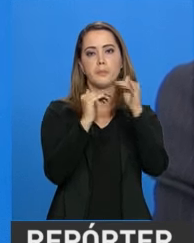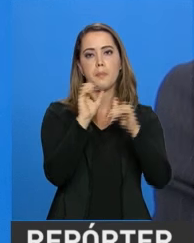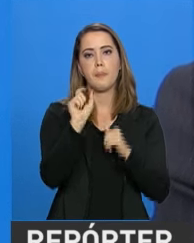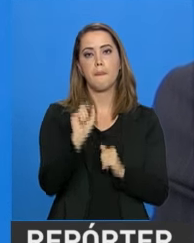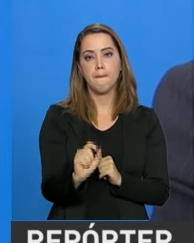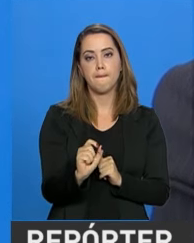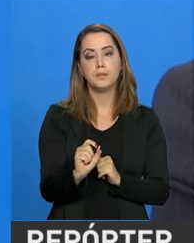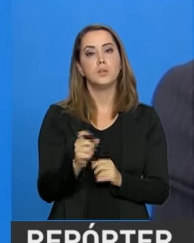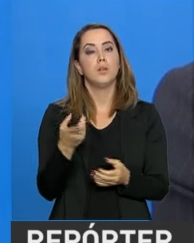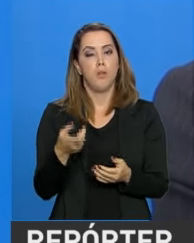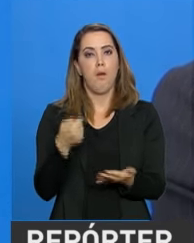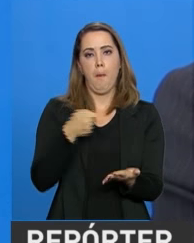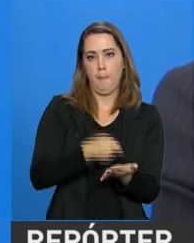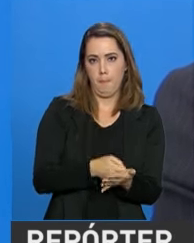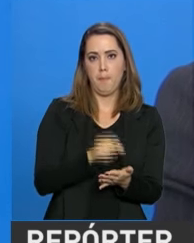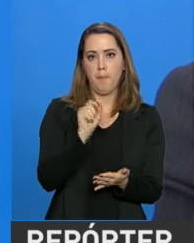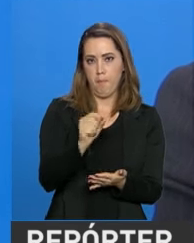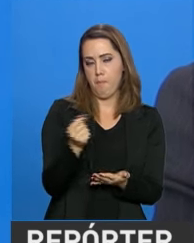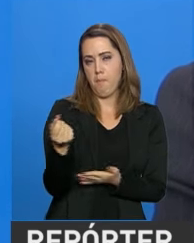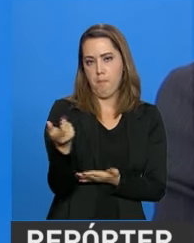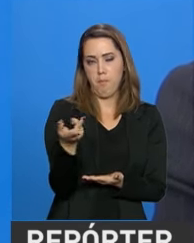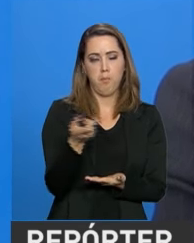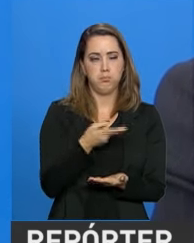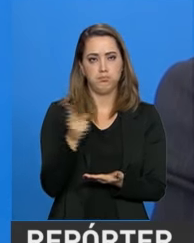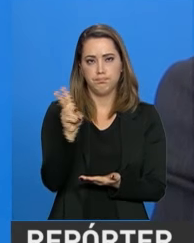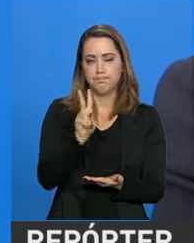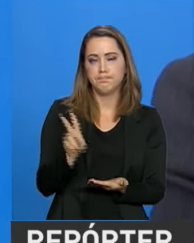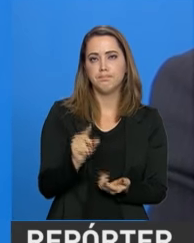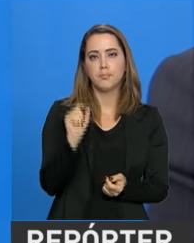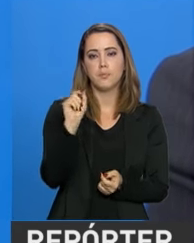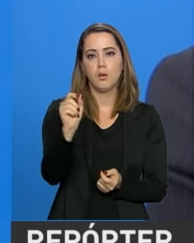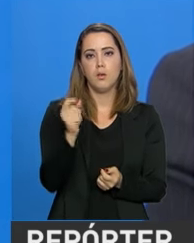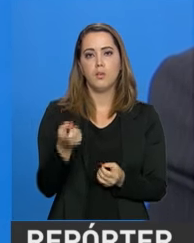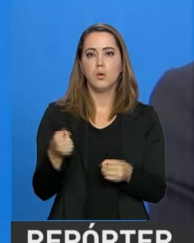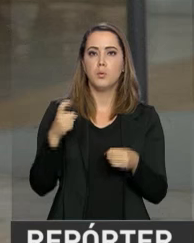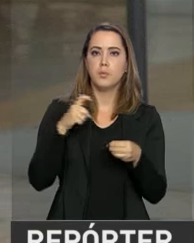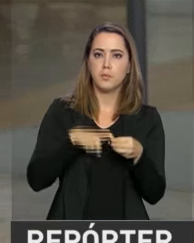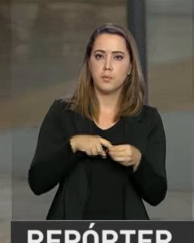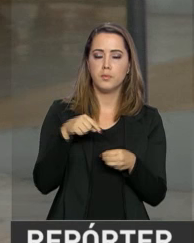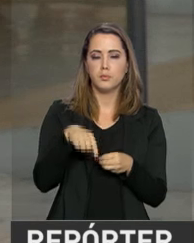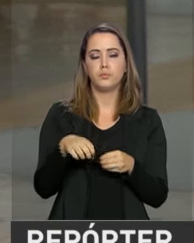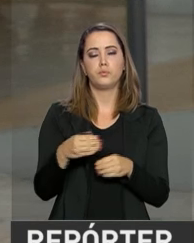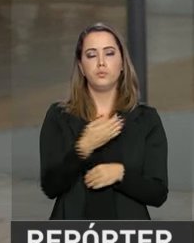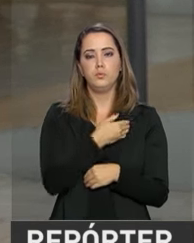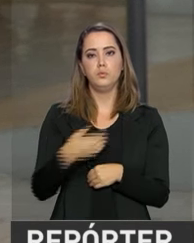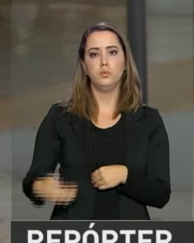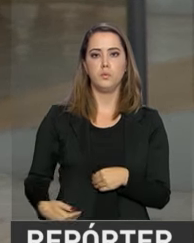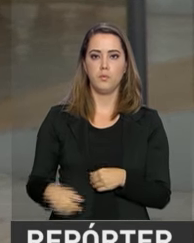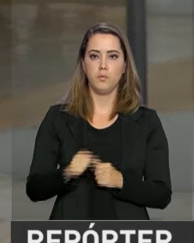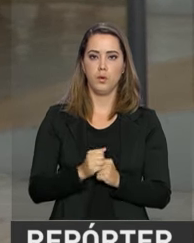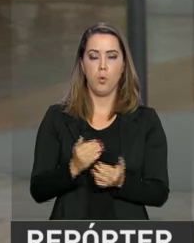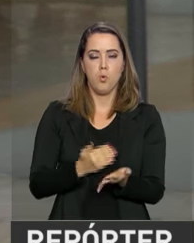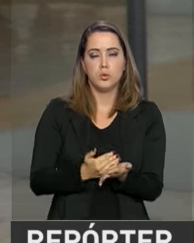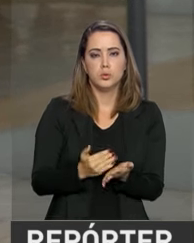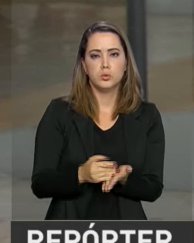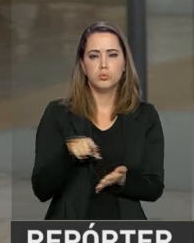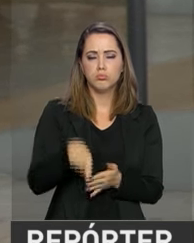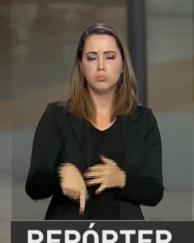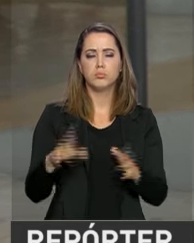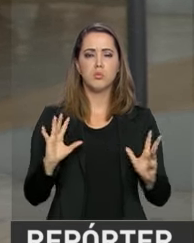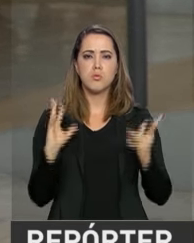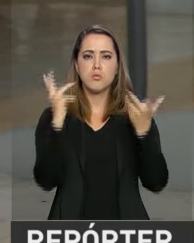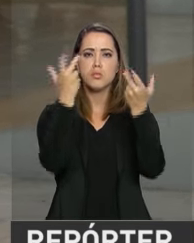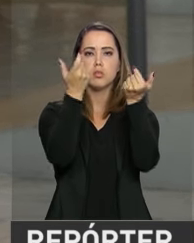Claro, vai pagar um preço para reentrar no quadro legal da administração pública. E durante a cerimônia, o